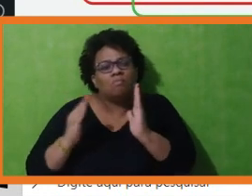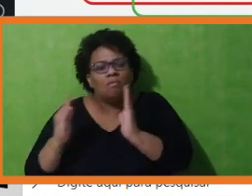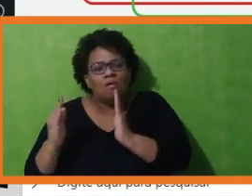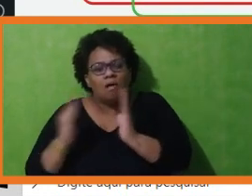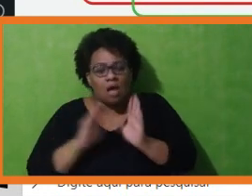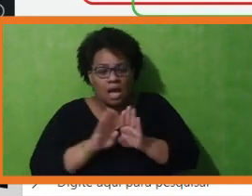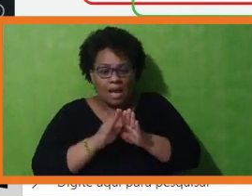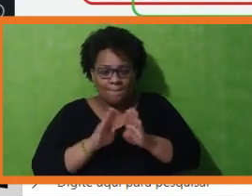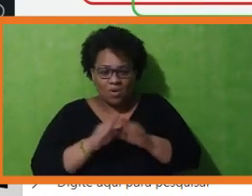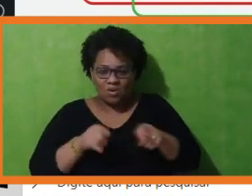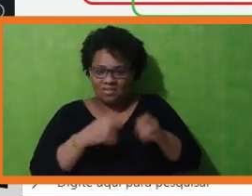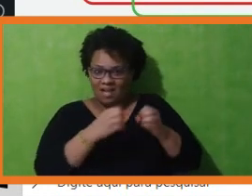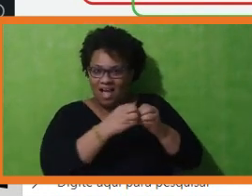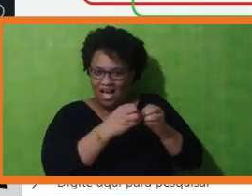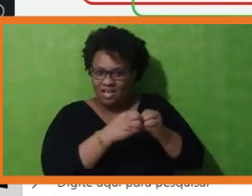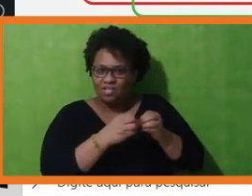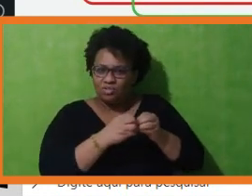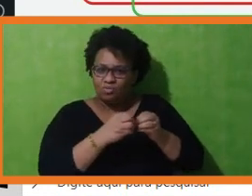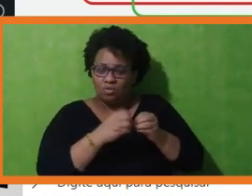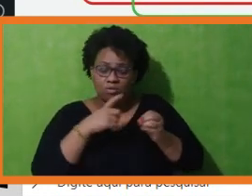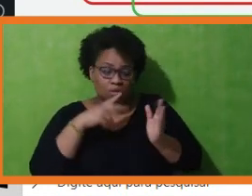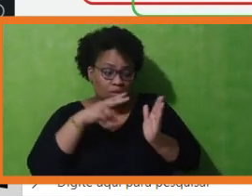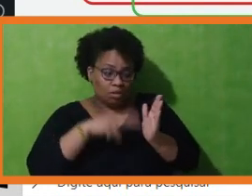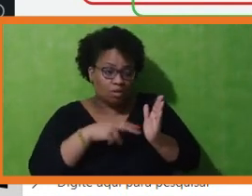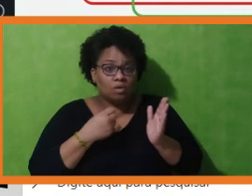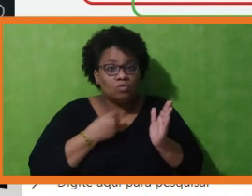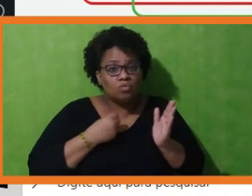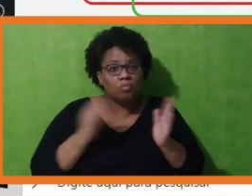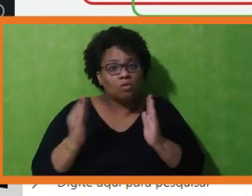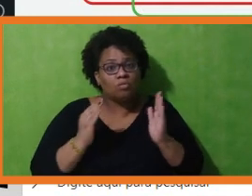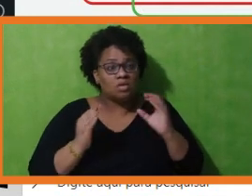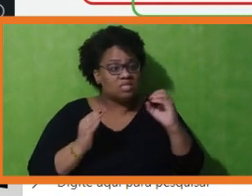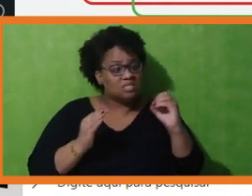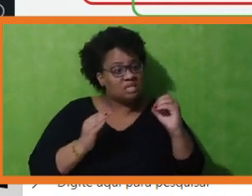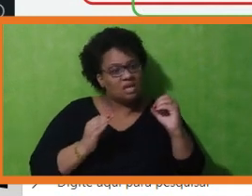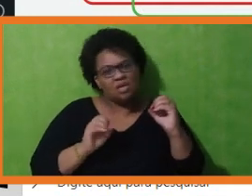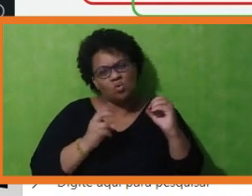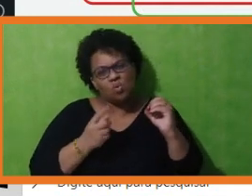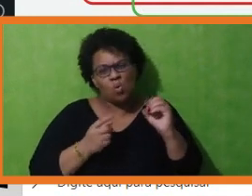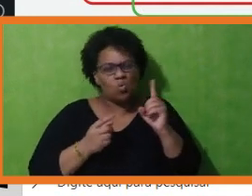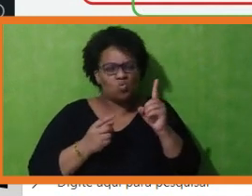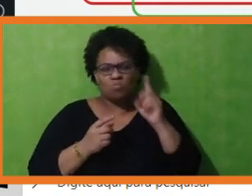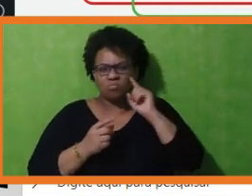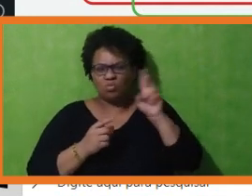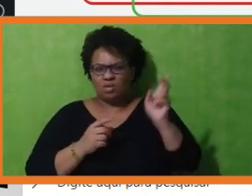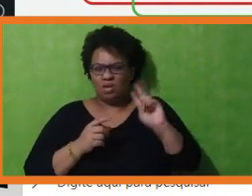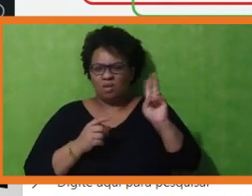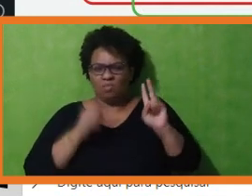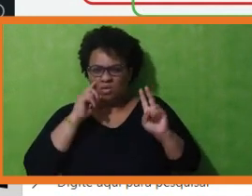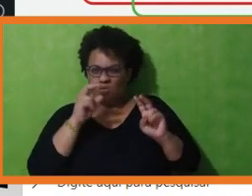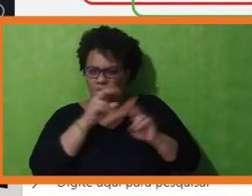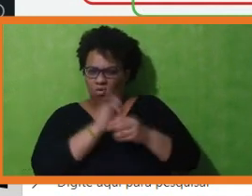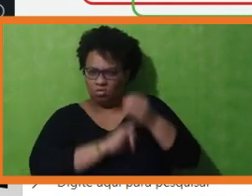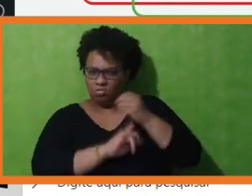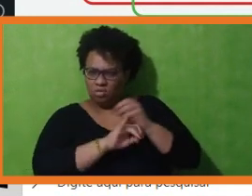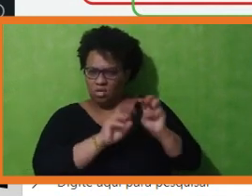entre, certo? A porta analógica do Arduino, ele lê o valor entre 0 ou 1 volts, não lembro,